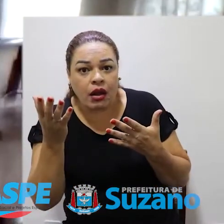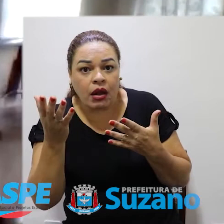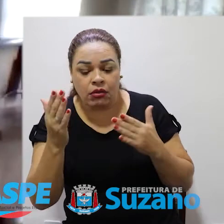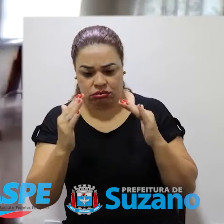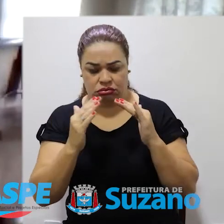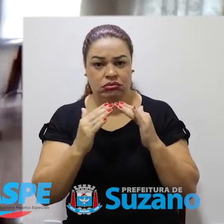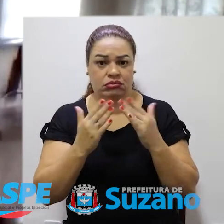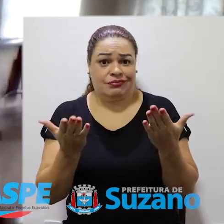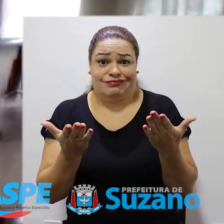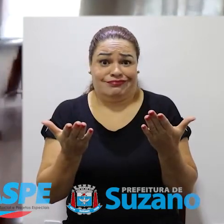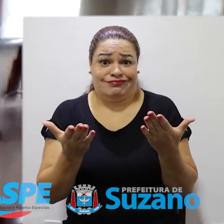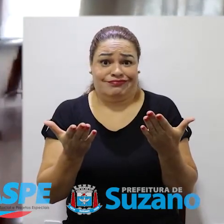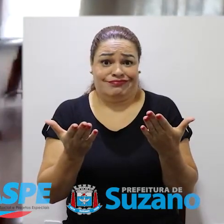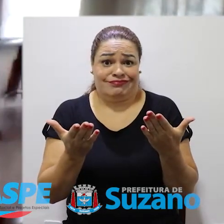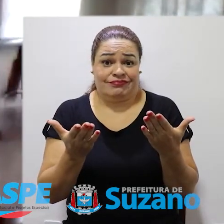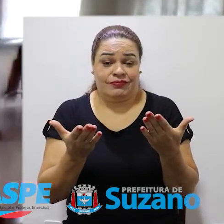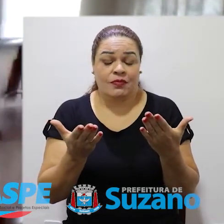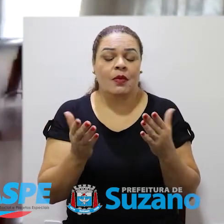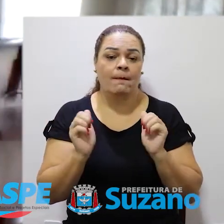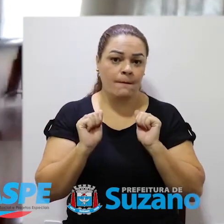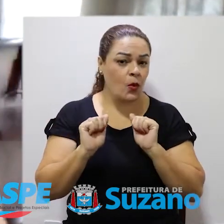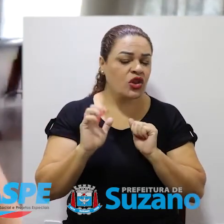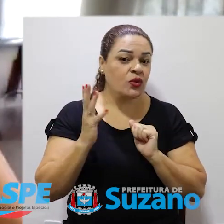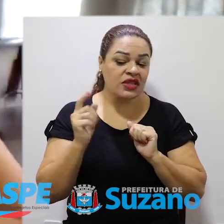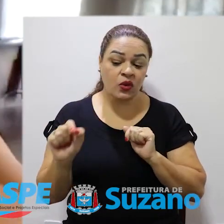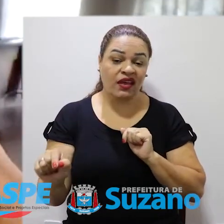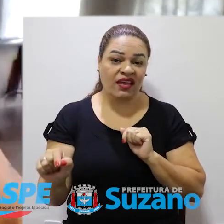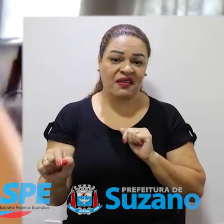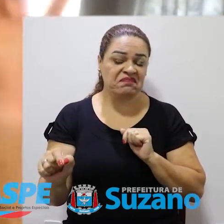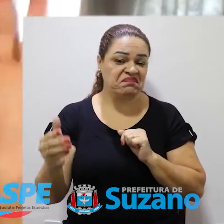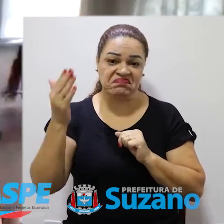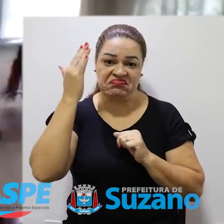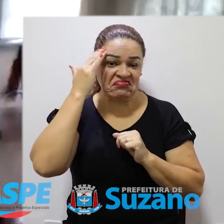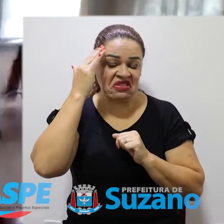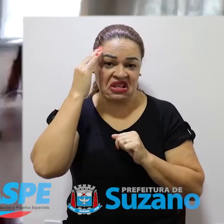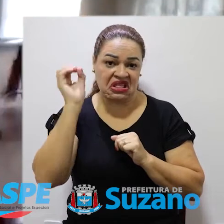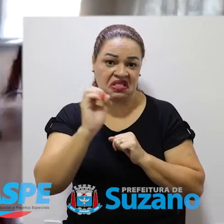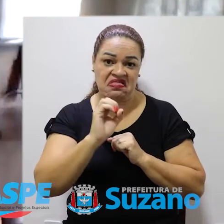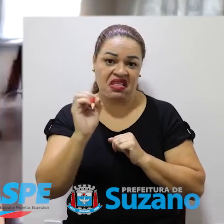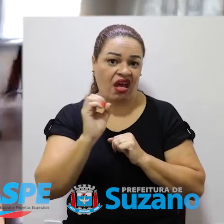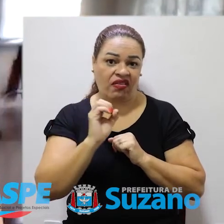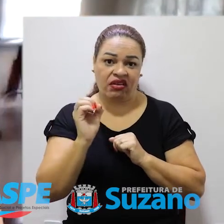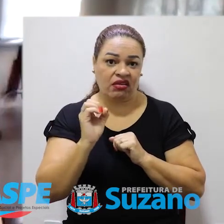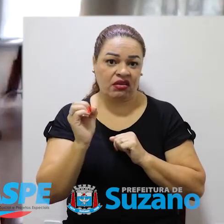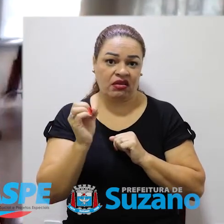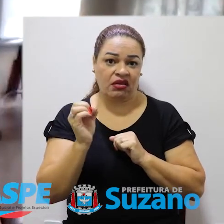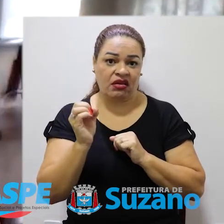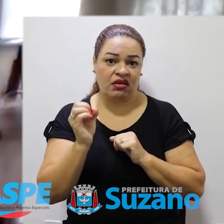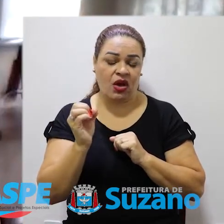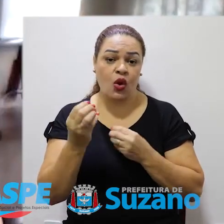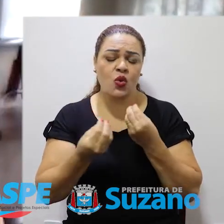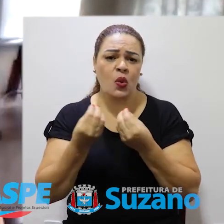uma série de coisas. Inclusive, pode, para ela, não dar nenhuma condição de estabelecer uma relação